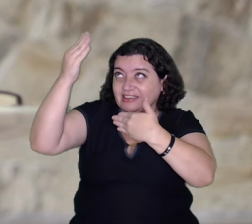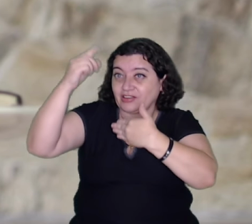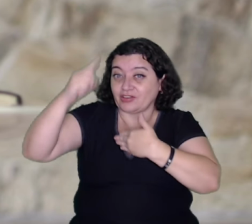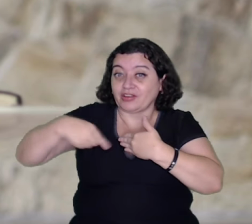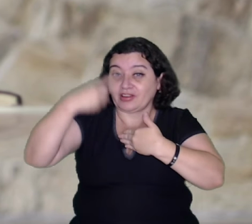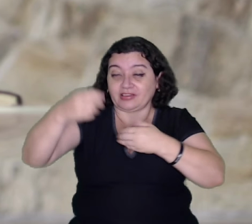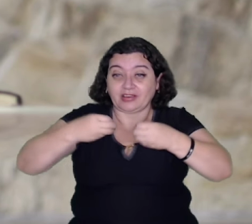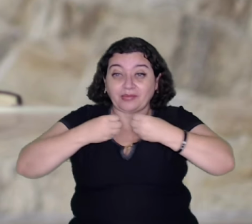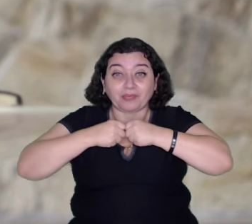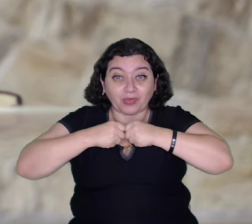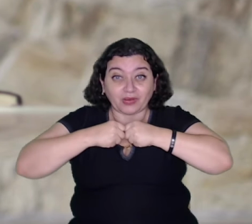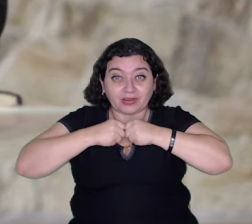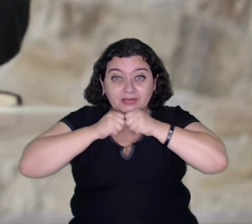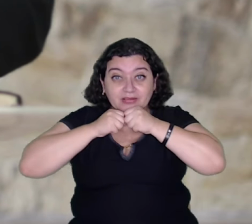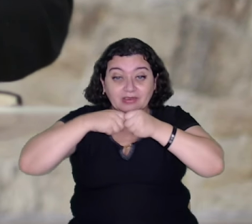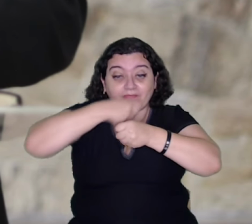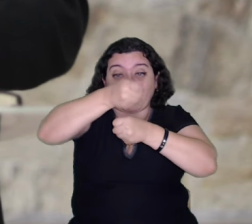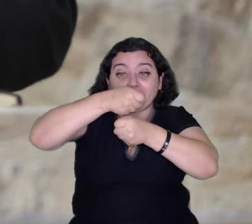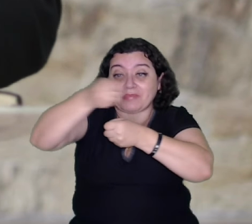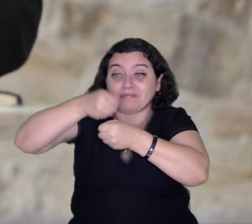A gratidão faz milagre.